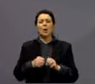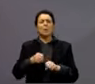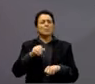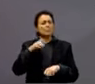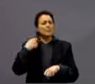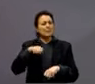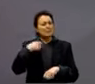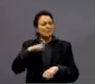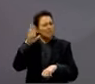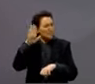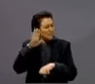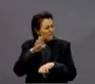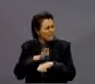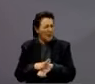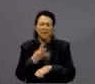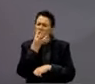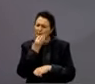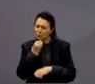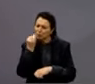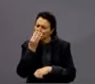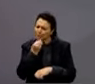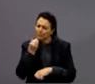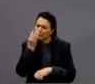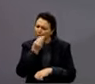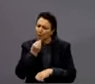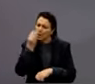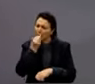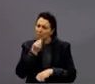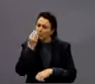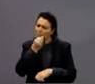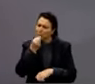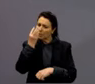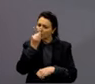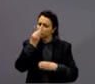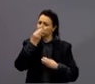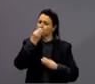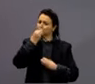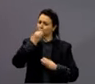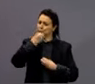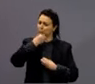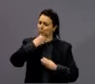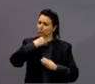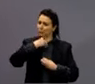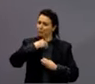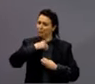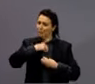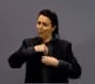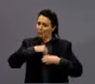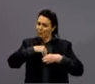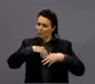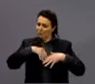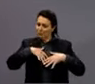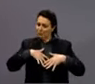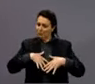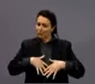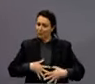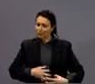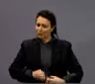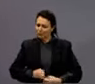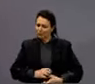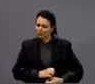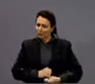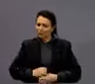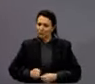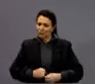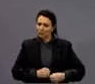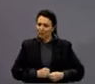vocês mastigarem, melhor vai ser o processo todo da digestão, tá? Vai ajudar bastante aí o